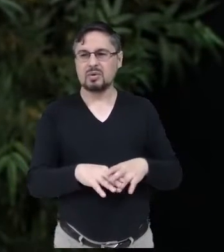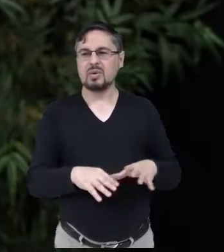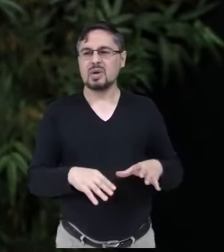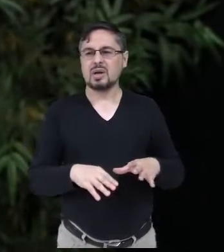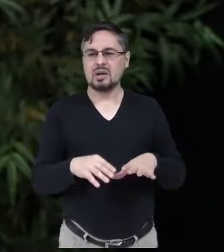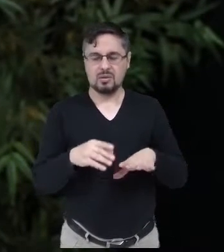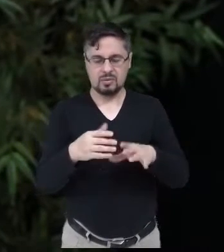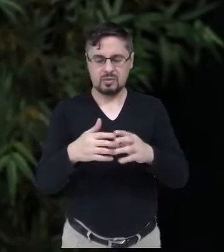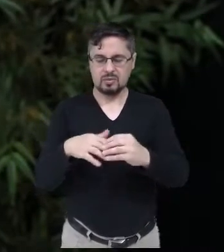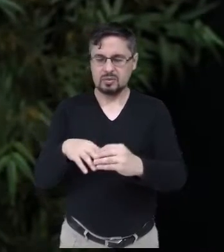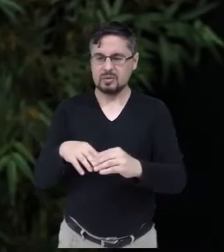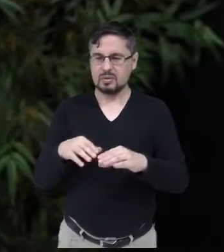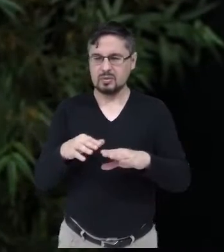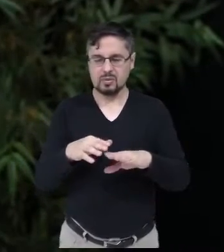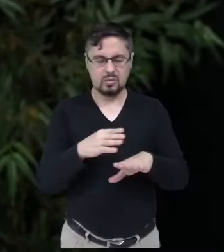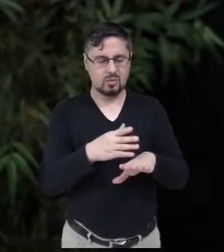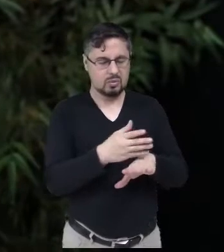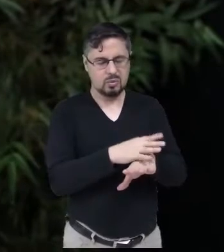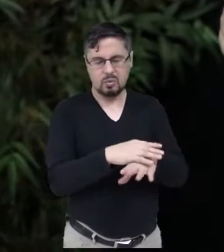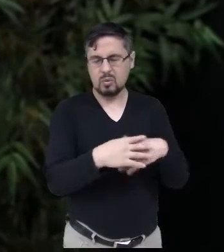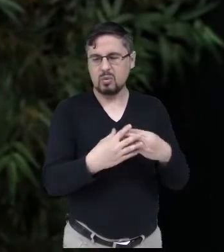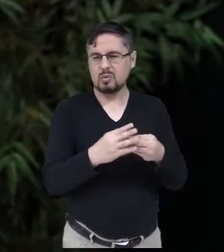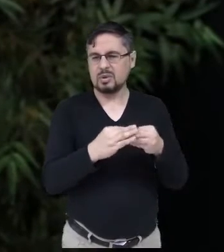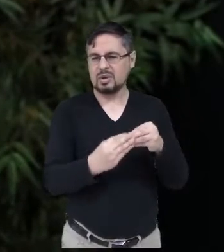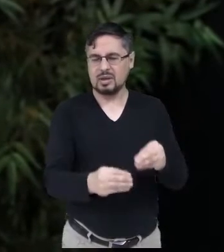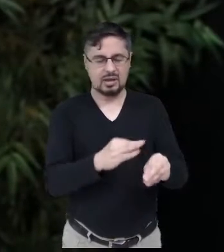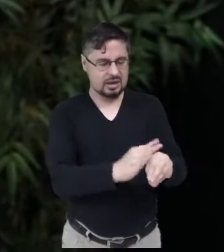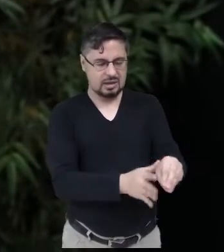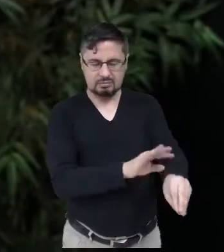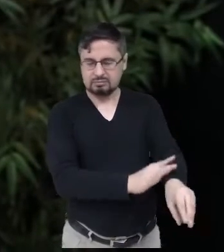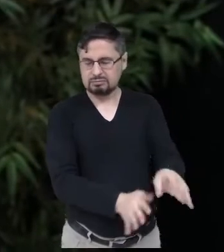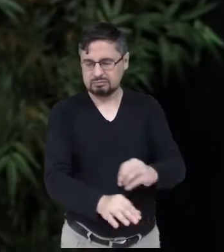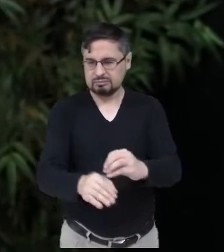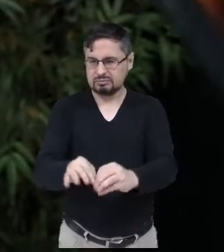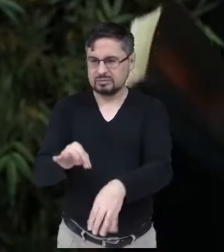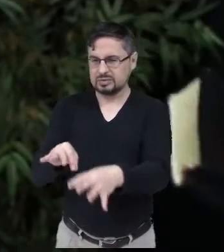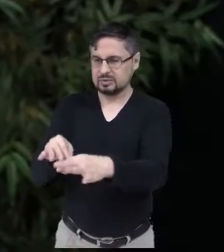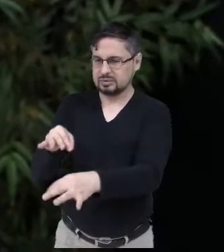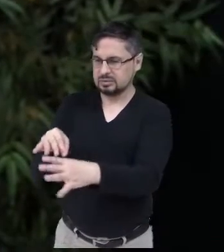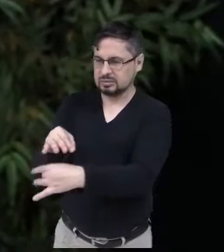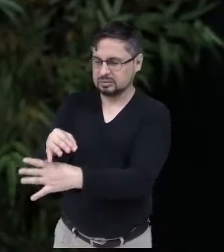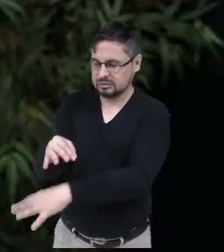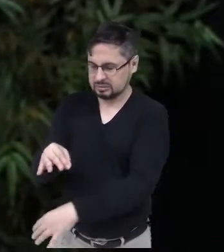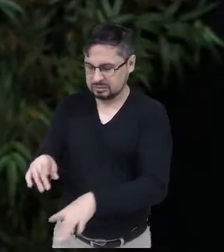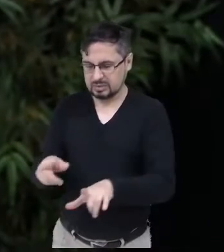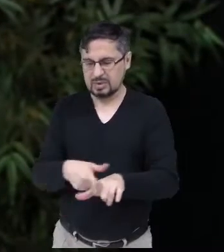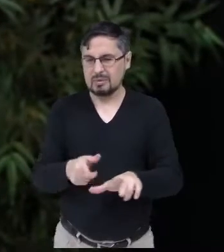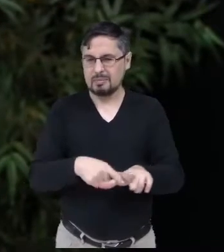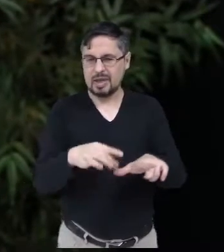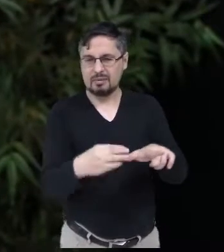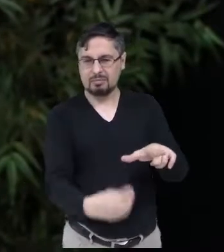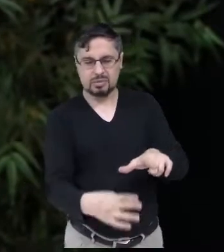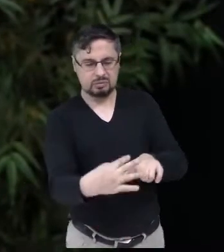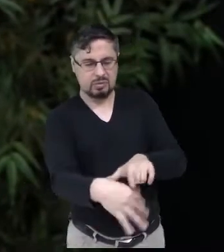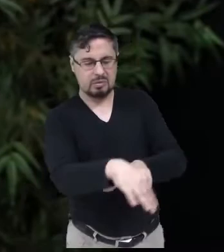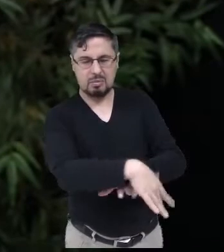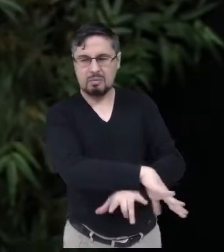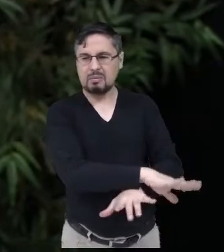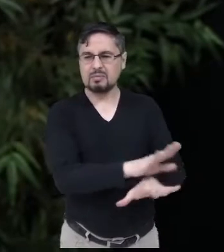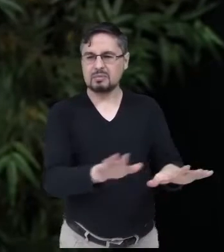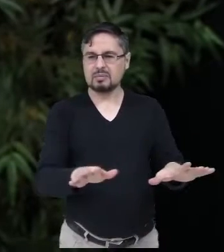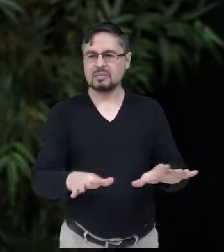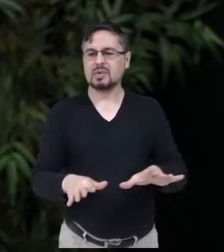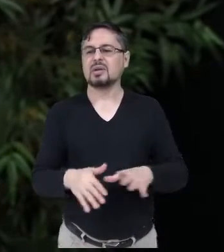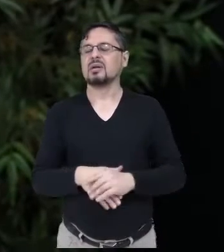membros extensores do seu corpo começavam a cair. Os dedos das mãos, os dedos dos pés. E a lepra, então, tomava